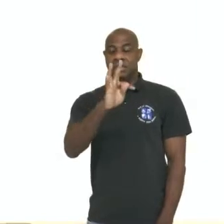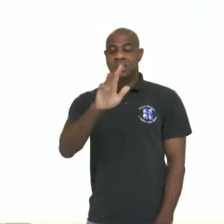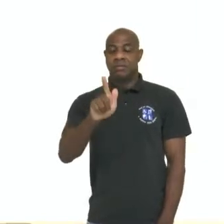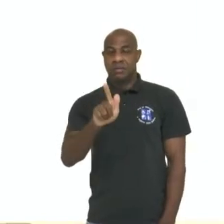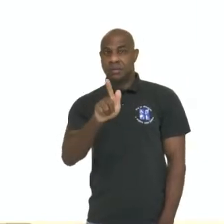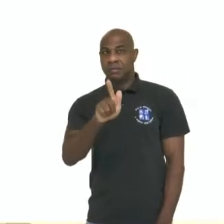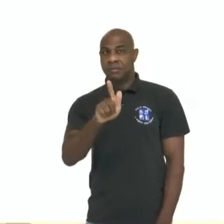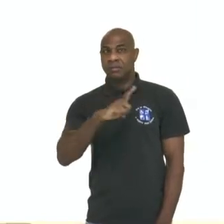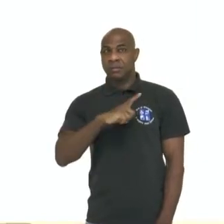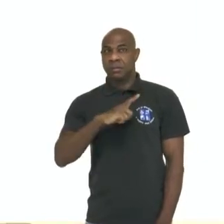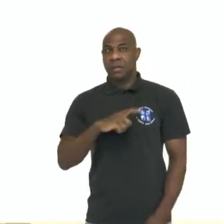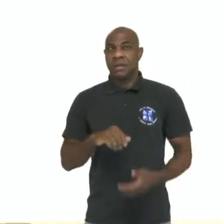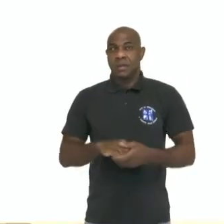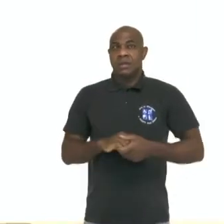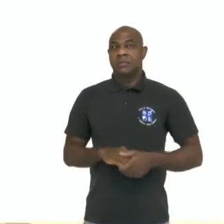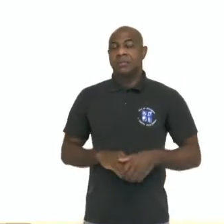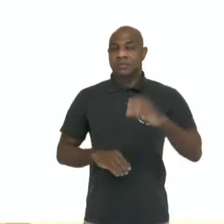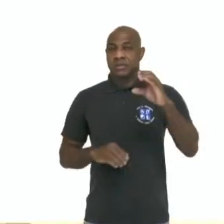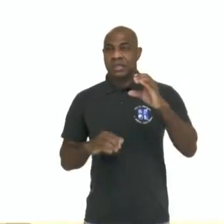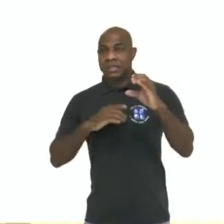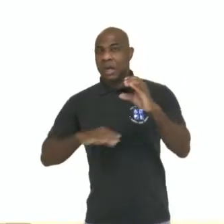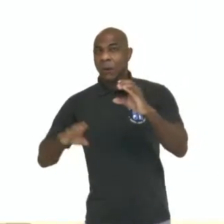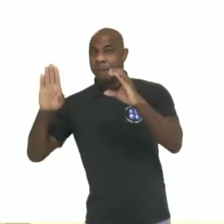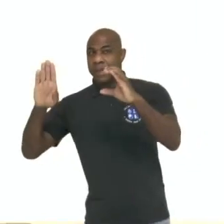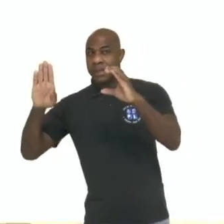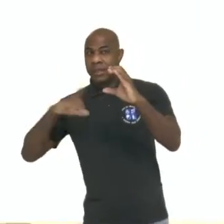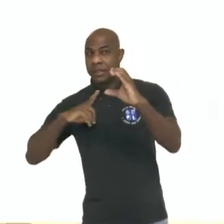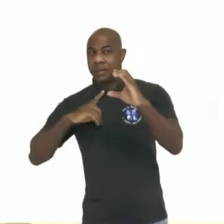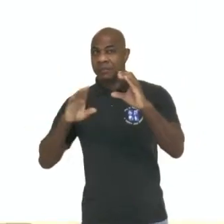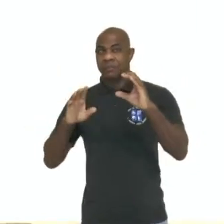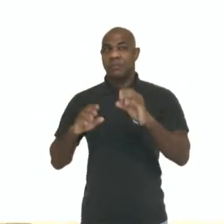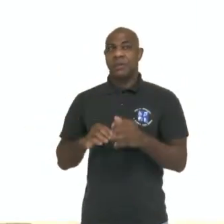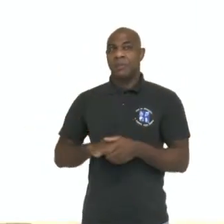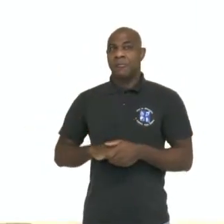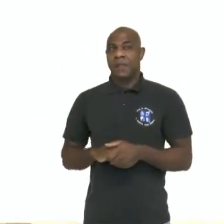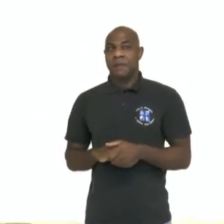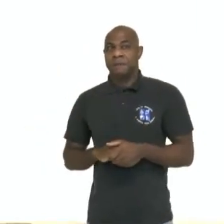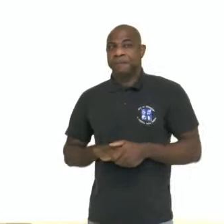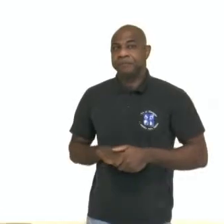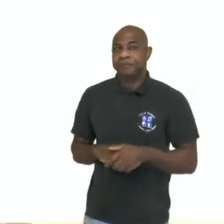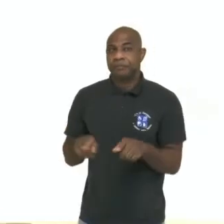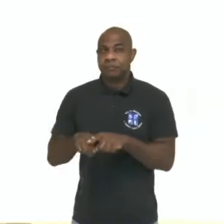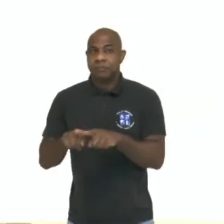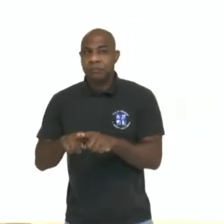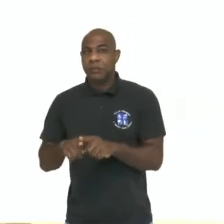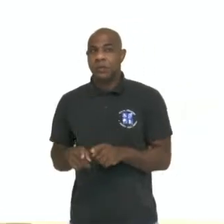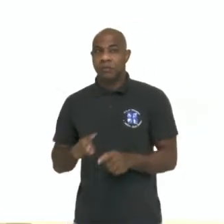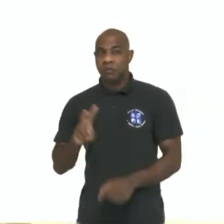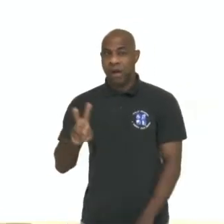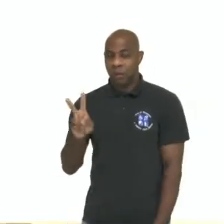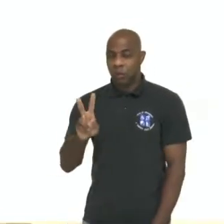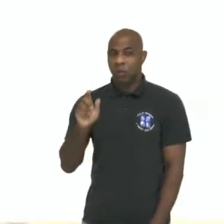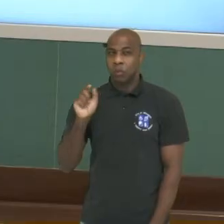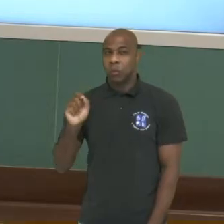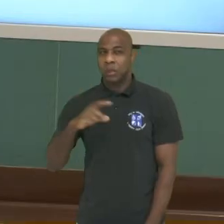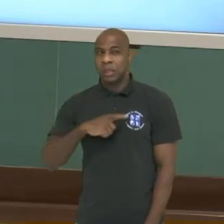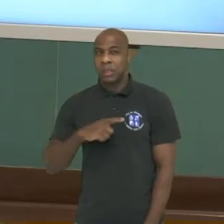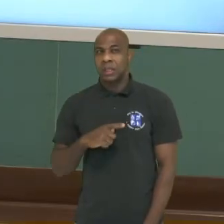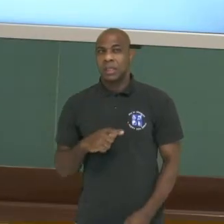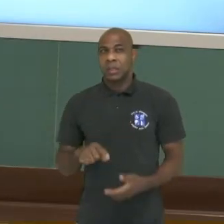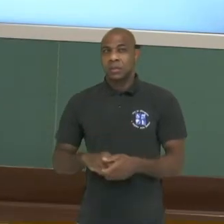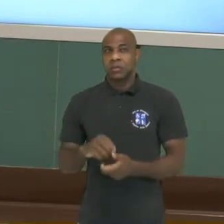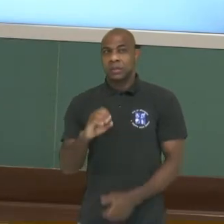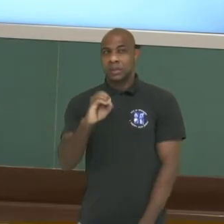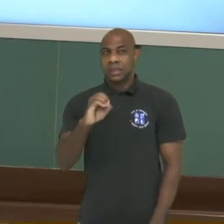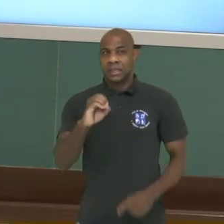até o ponto P, que é o nosso cateto oposto, né? Cateto oposto, e o valor do ponto